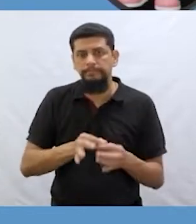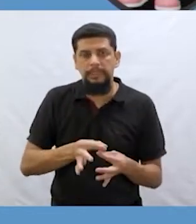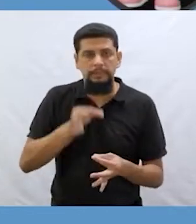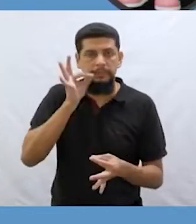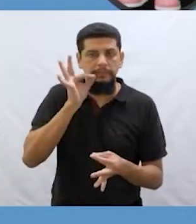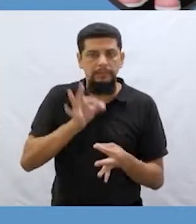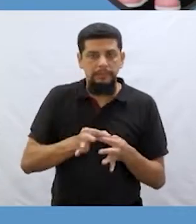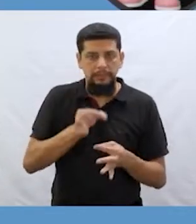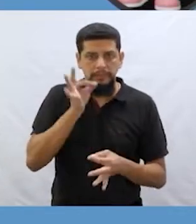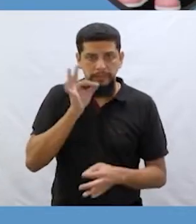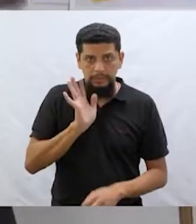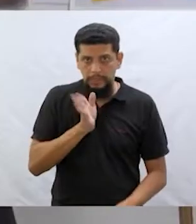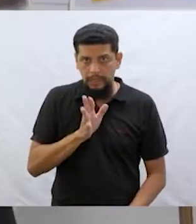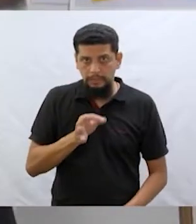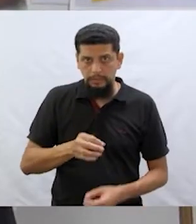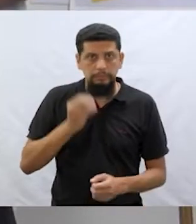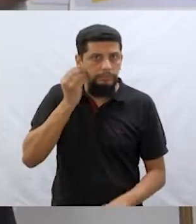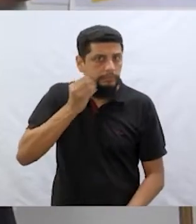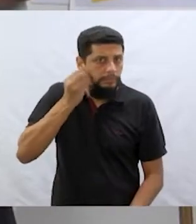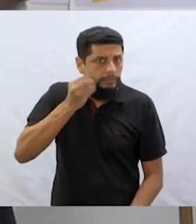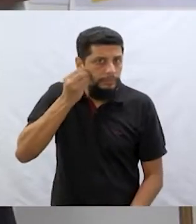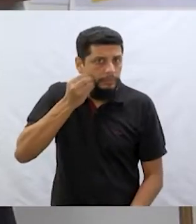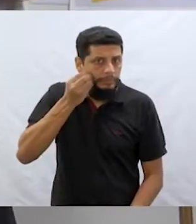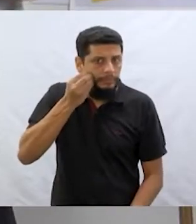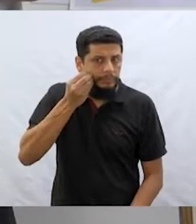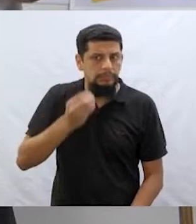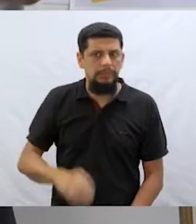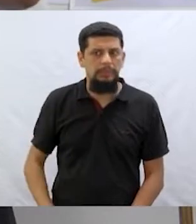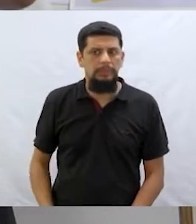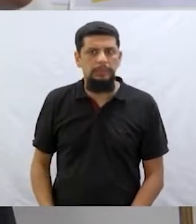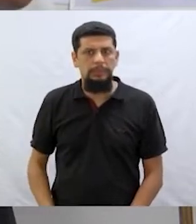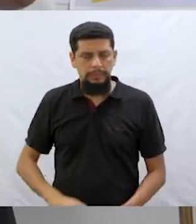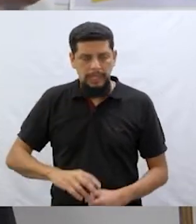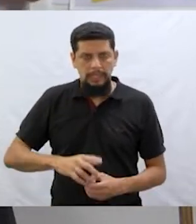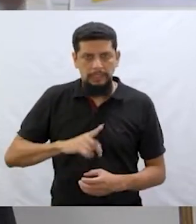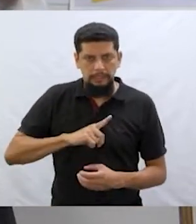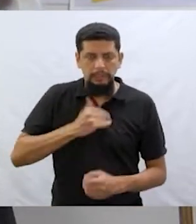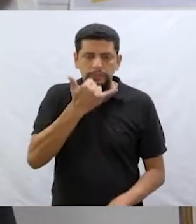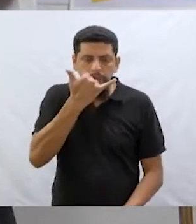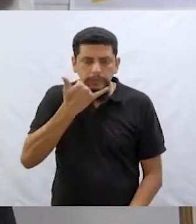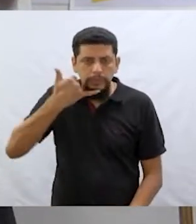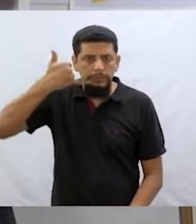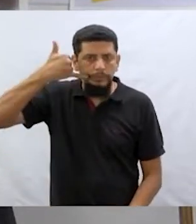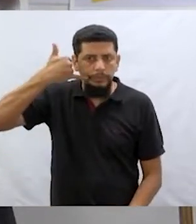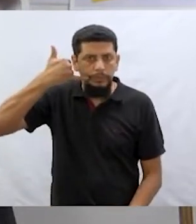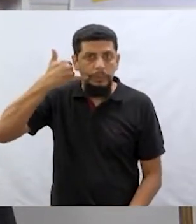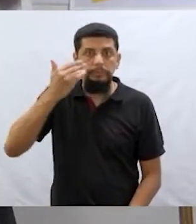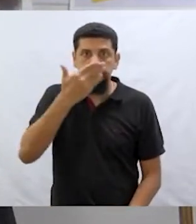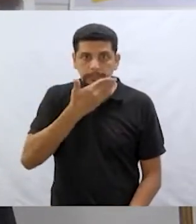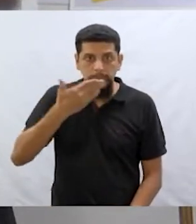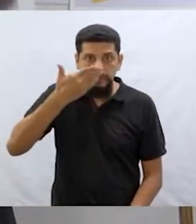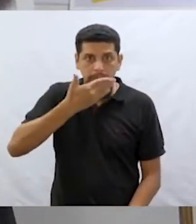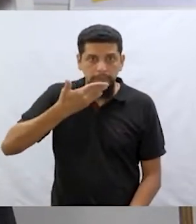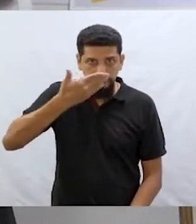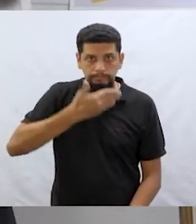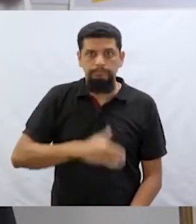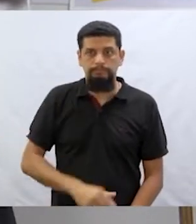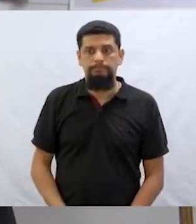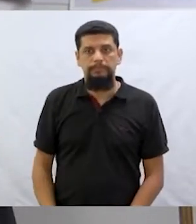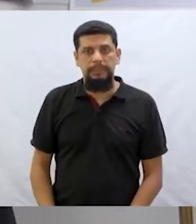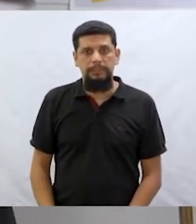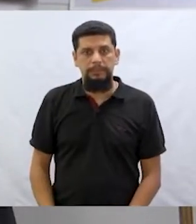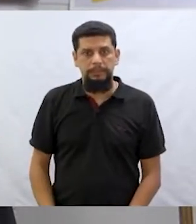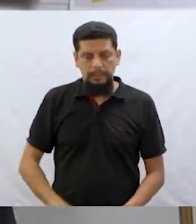essa fruta. Bem saborosa, né? Vocês já comeram? Como é mesmo? Existe suco, né? Ah, é mesmo. Doce, né?